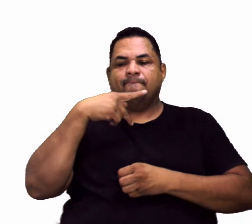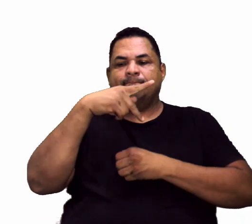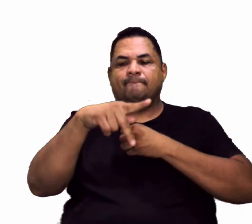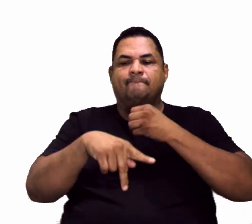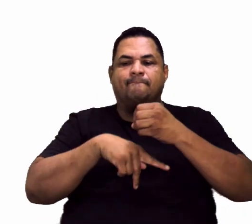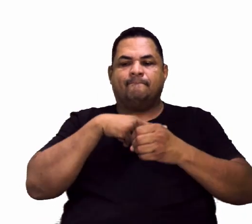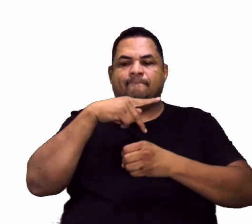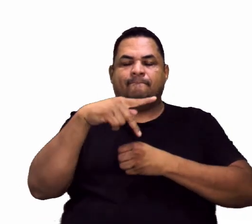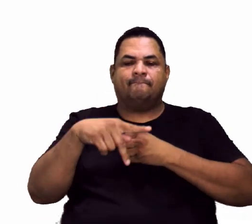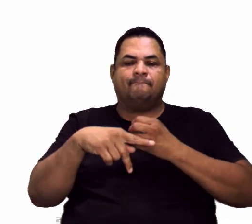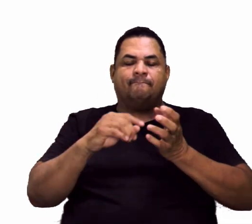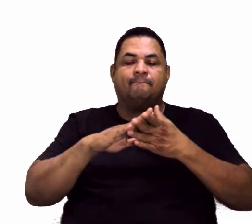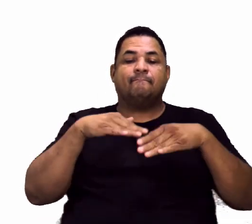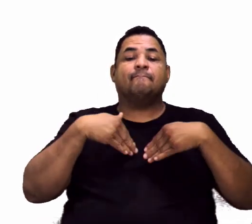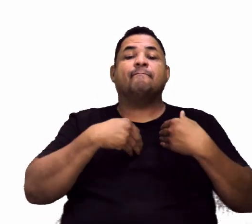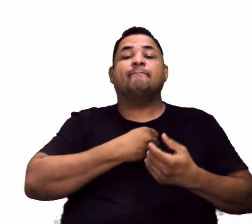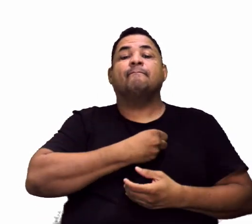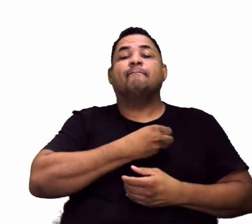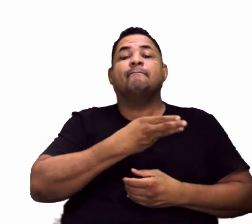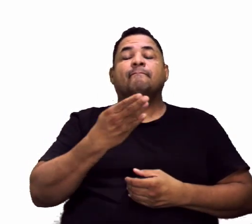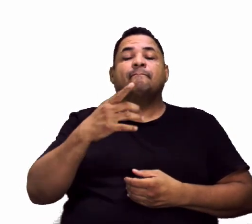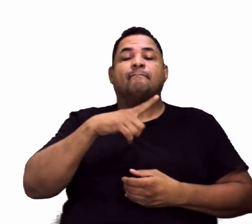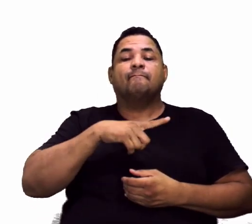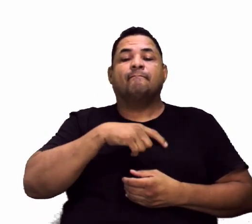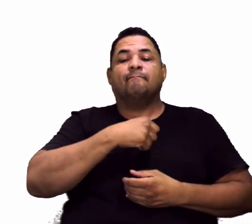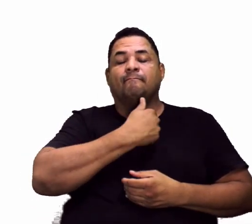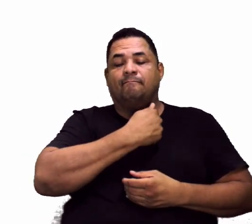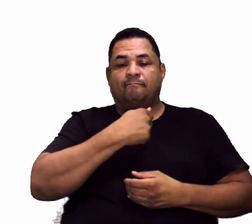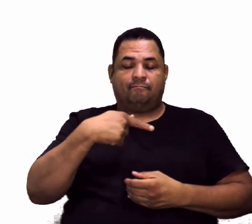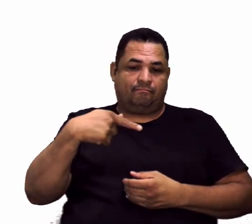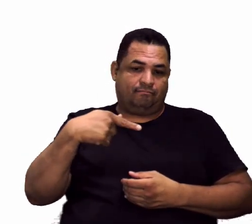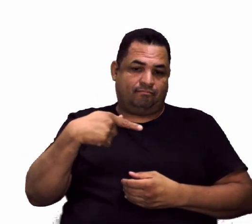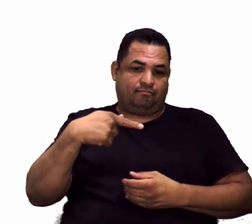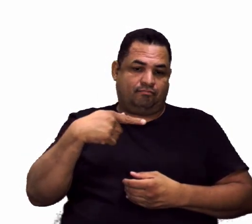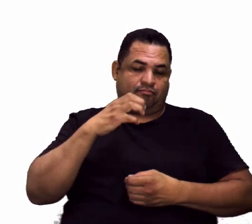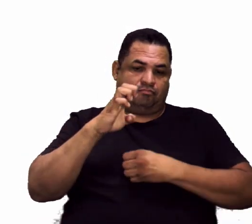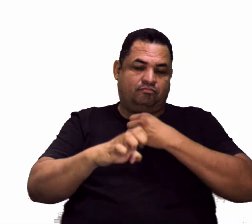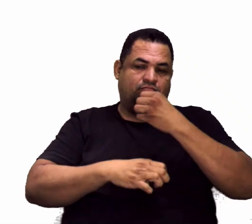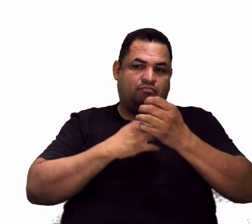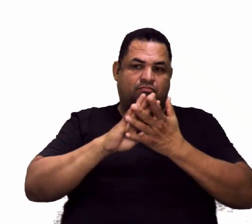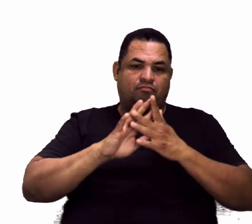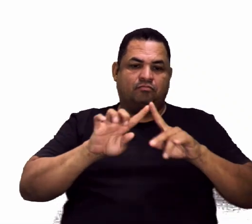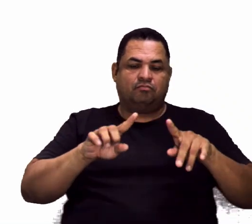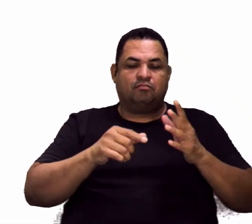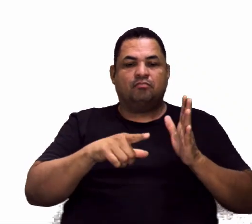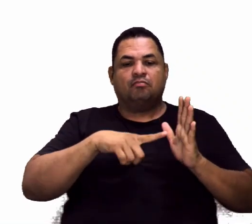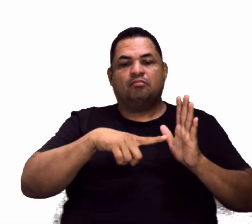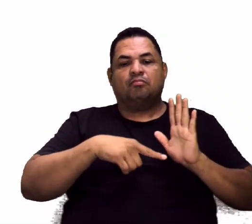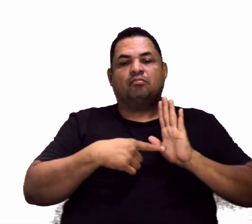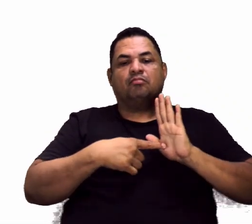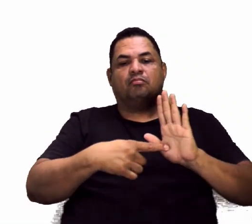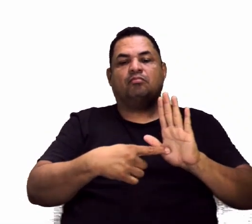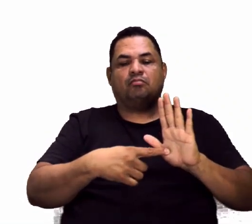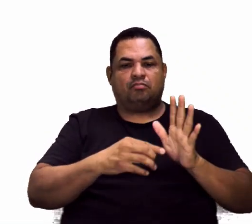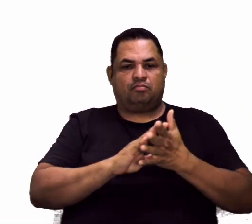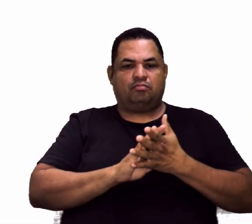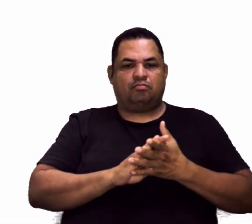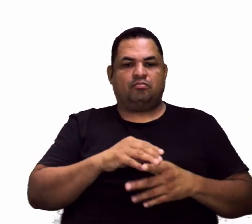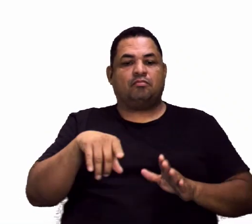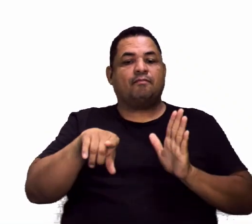estado normal, ele teria quantos elétrons? 17. No entanto, ele está apresentando uma carga